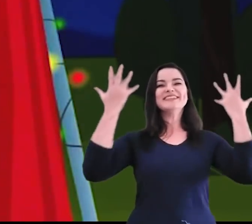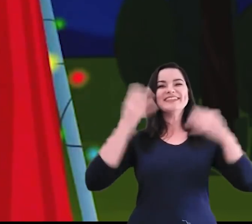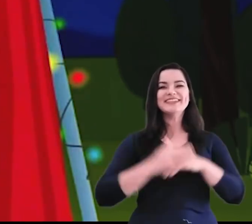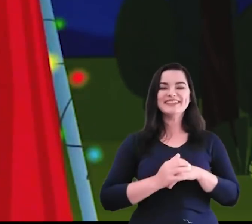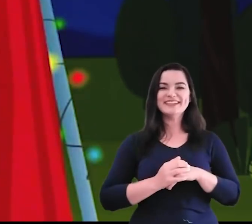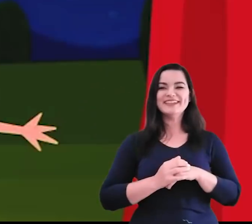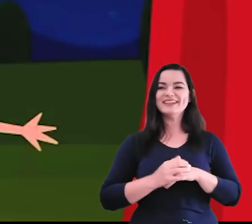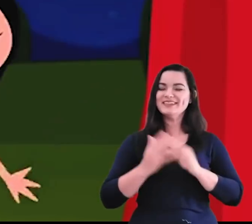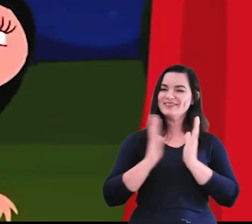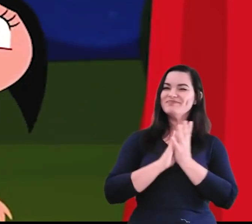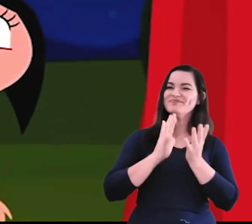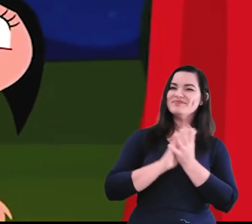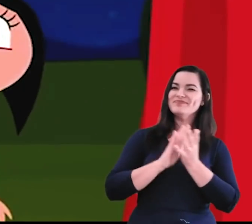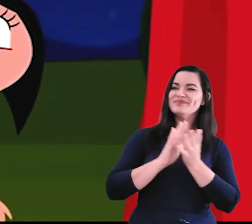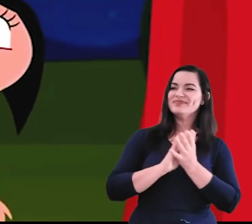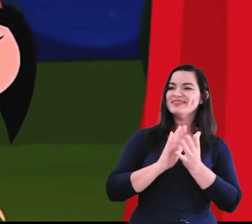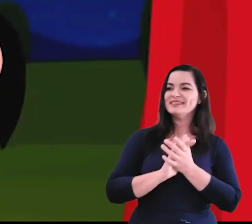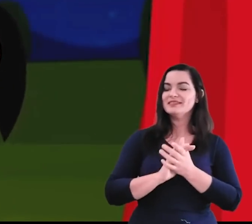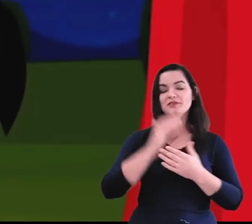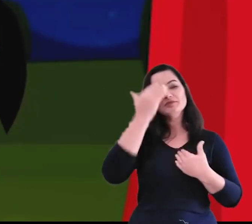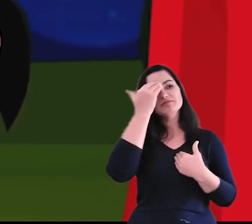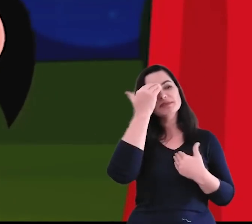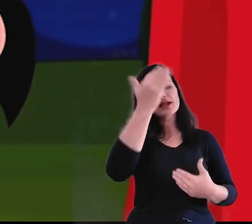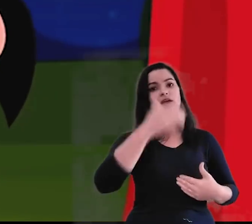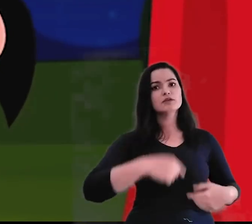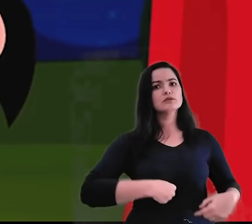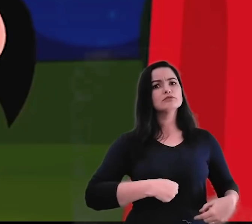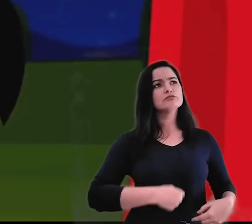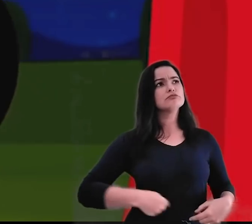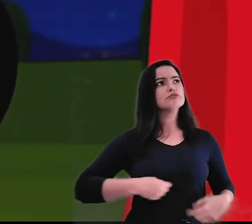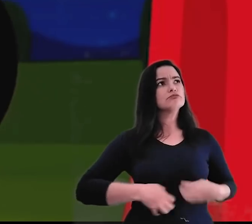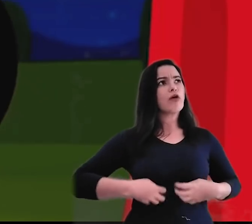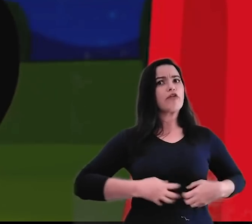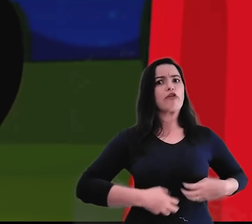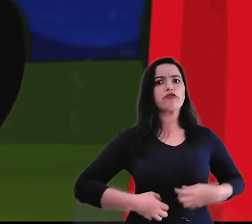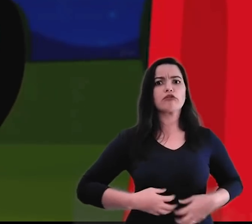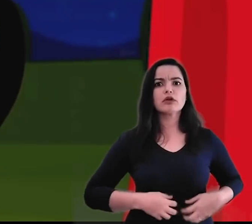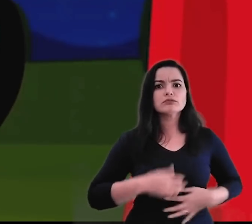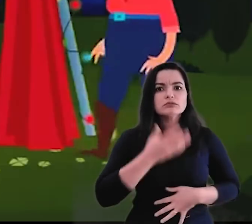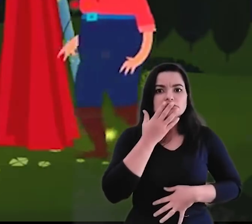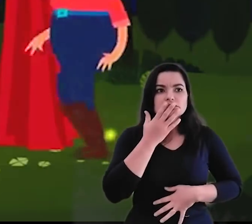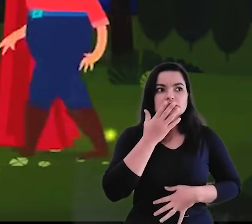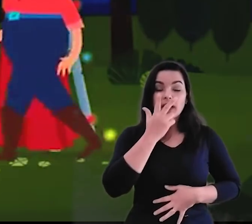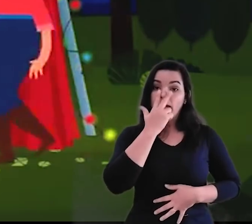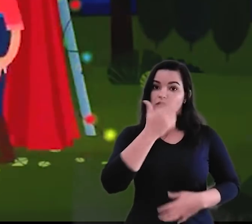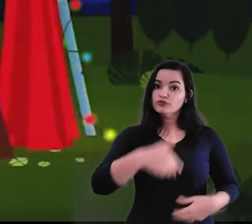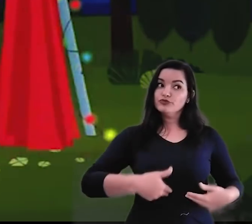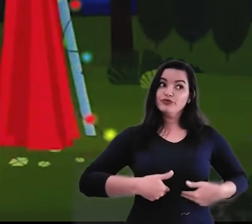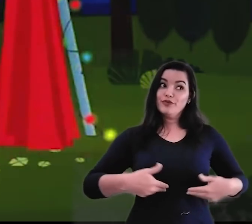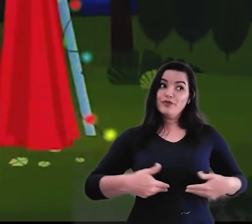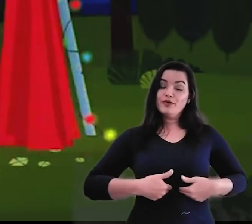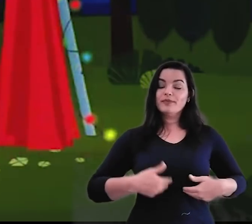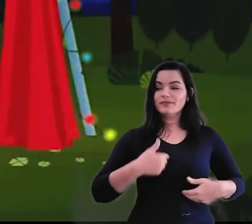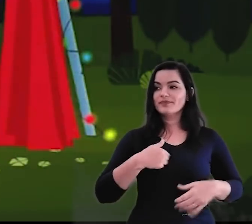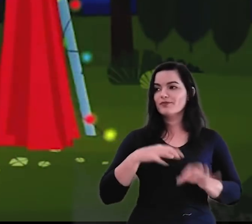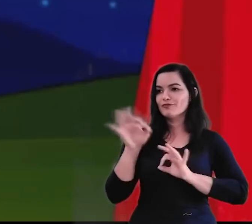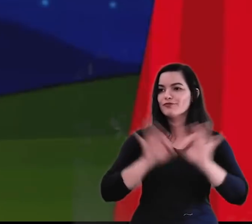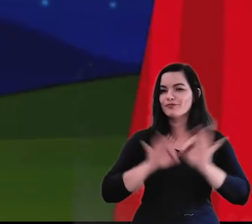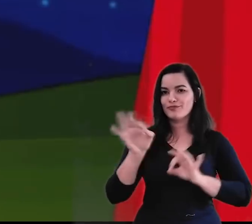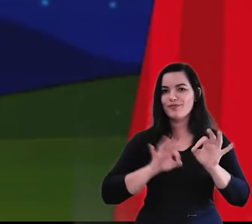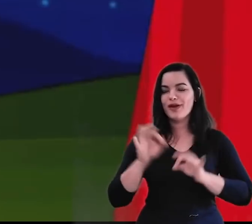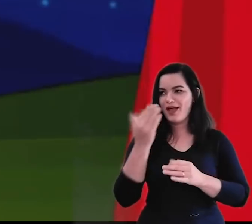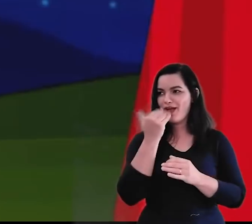Obrigada, Galileu. Minha barriga tá roncando. Eu acho que eu tô com fome. Eu vou preparar um lanche pra